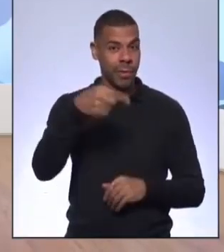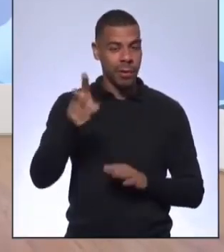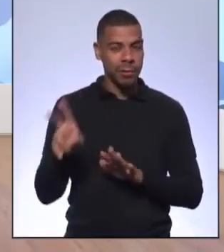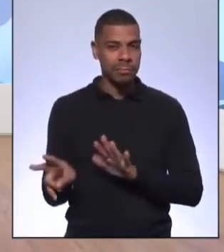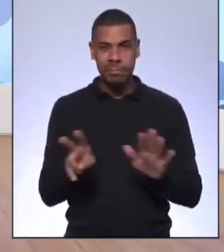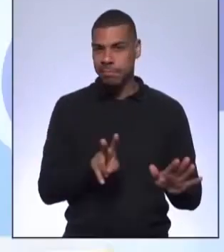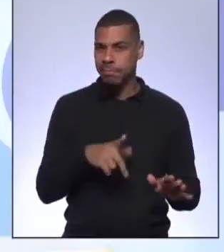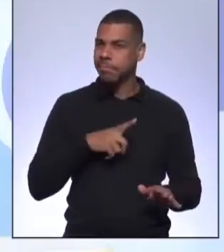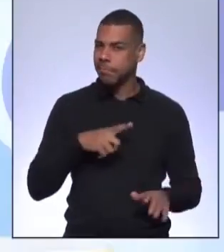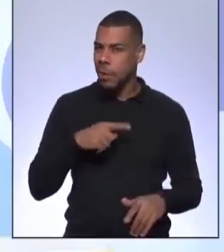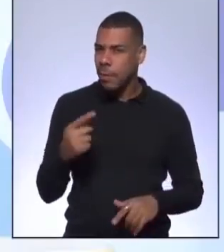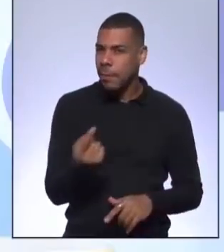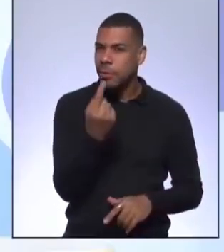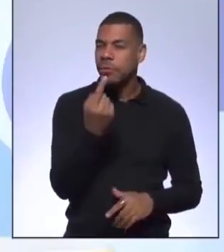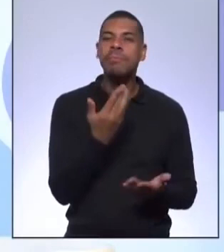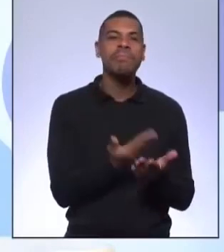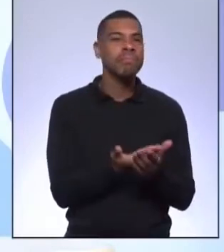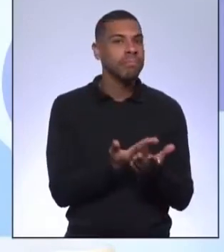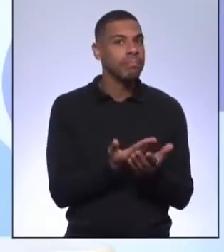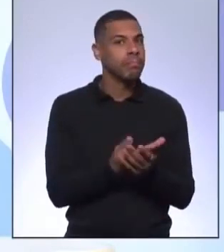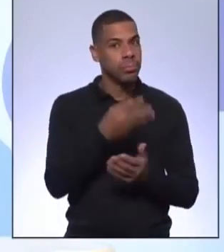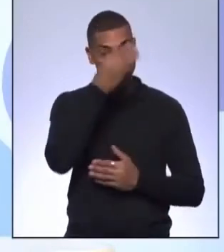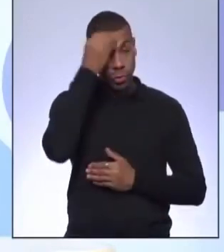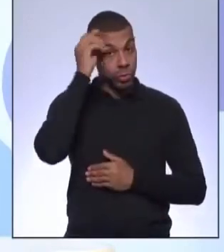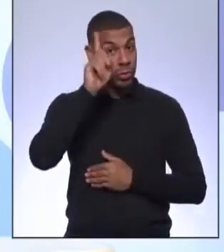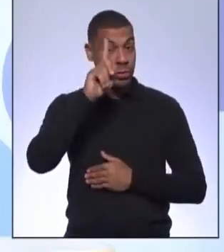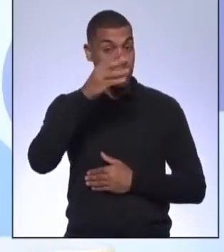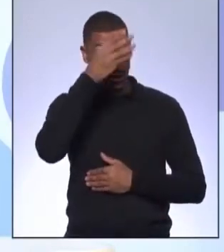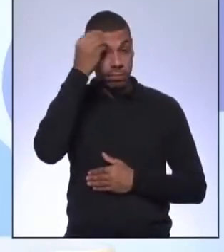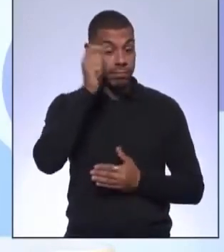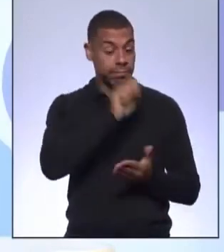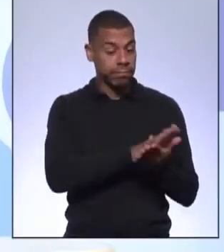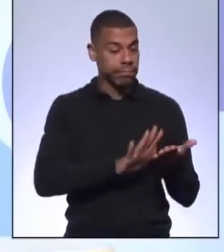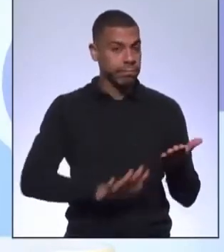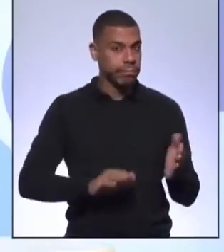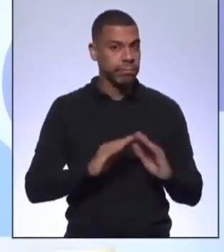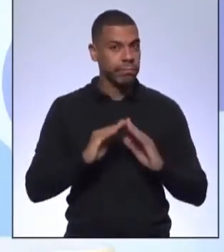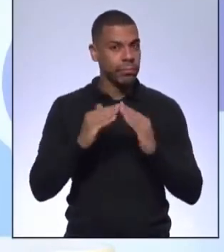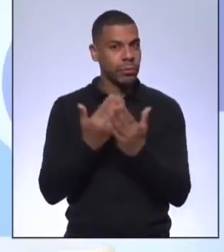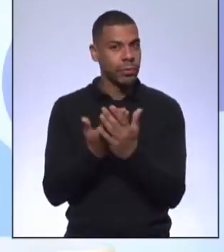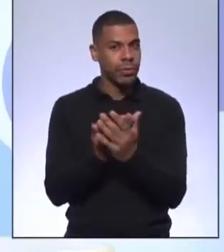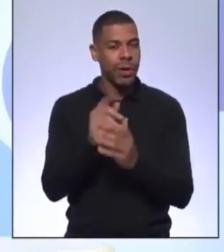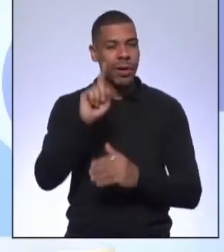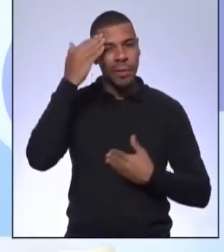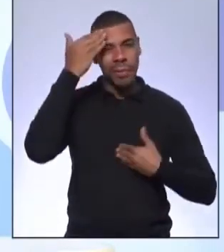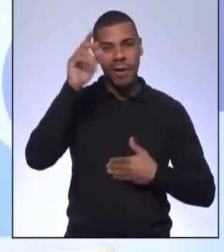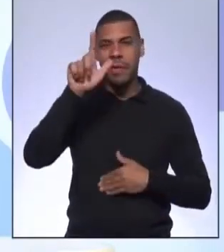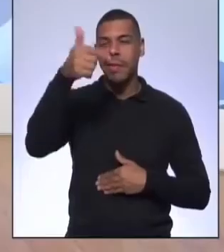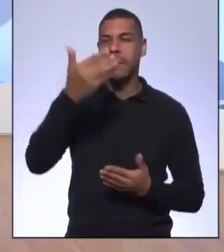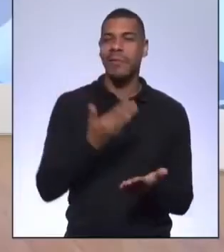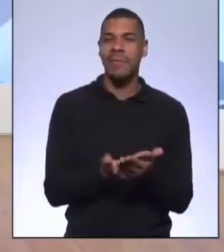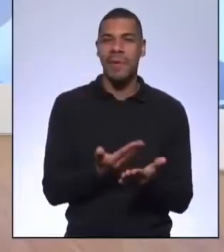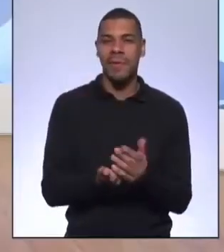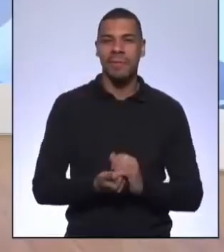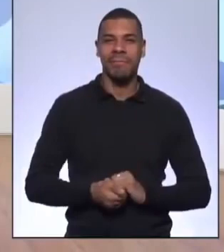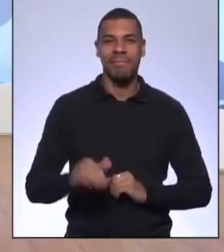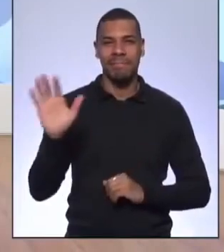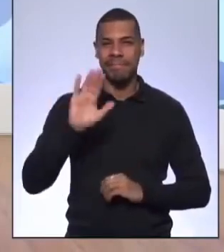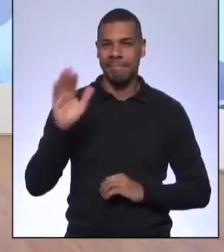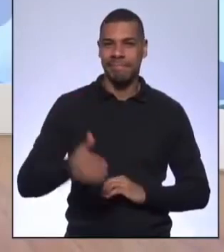vem ainda tenho mais uma aula aí. Não esqueça de entregar as atividades aos seus professores. Obrigado, até a próxima. Tchau, tchau.